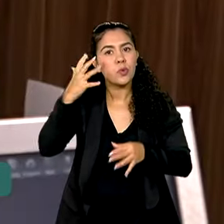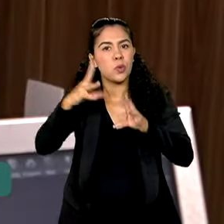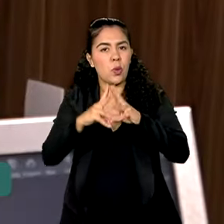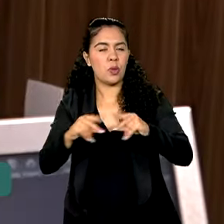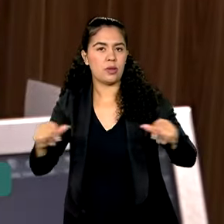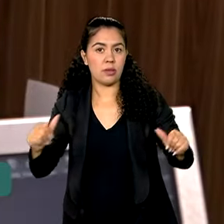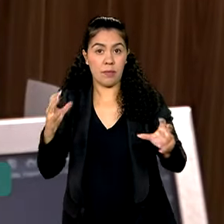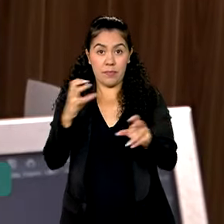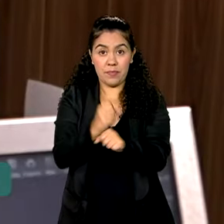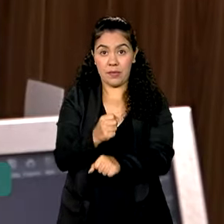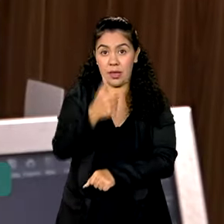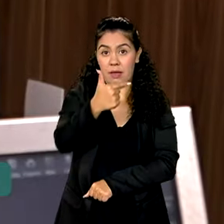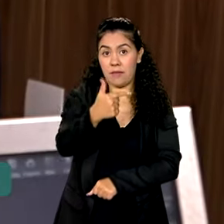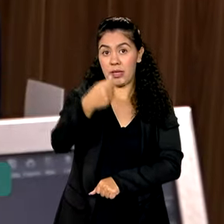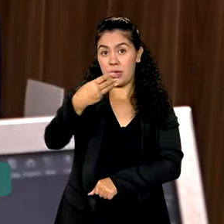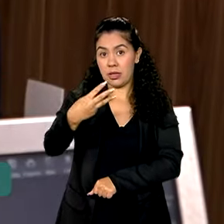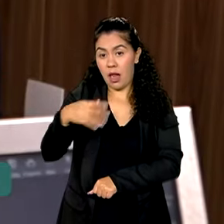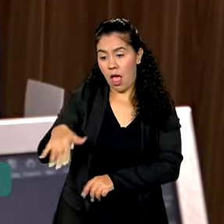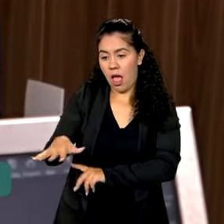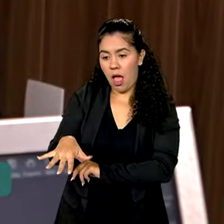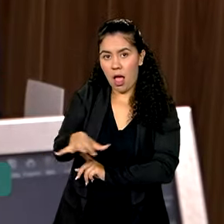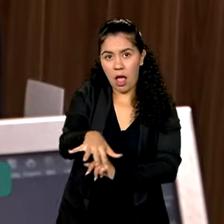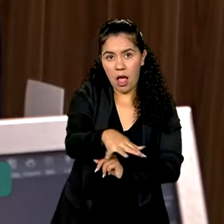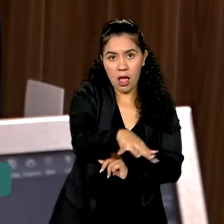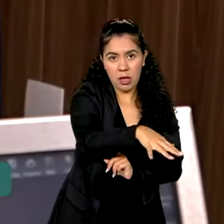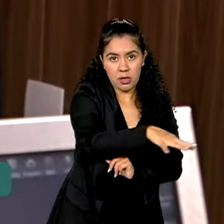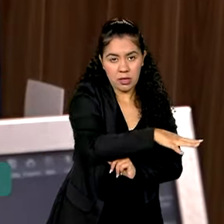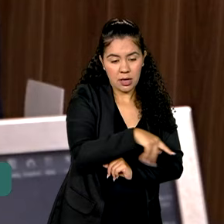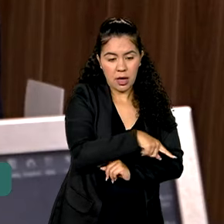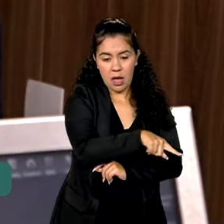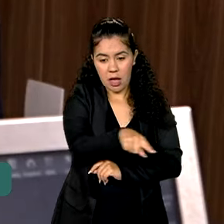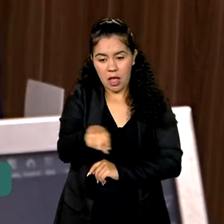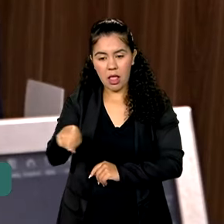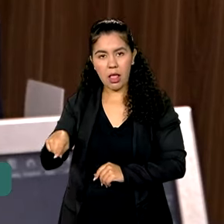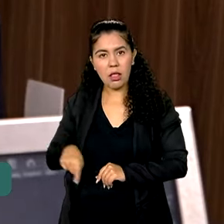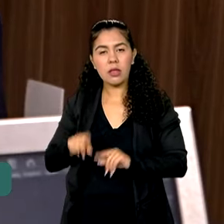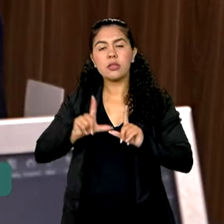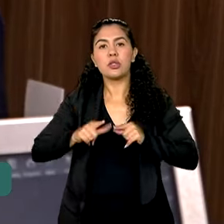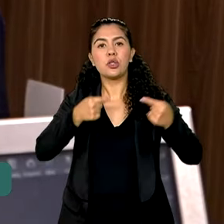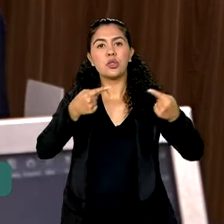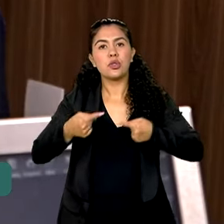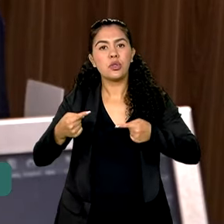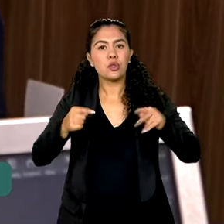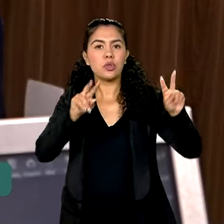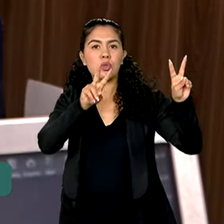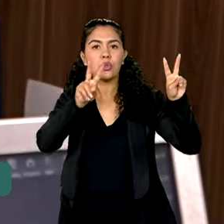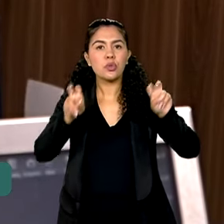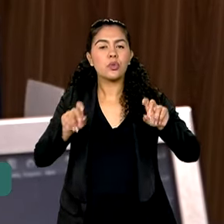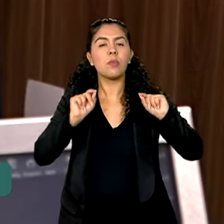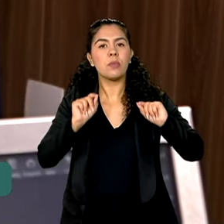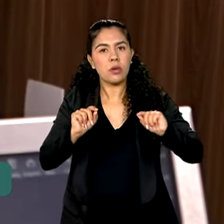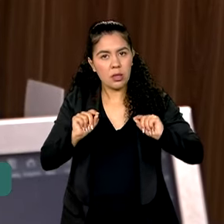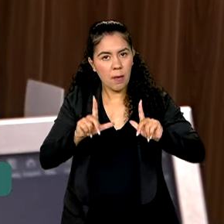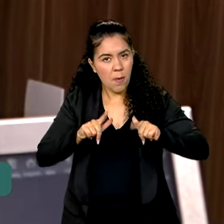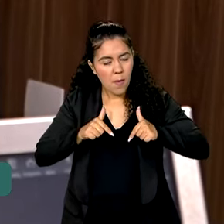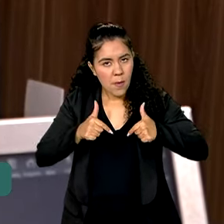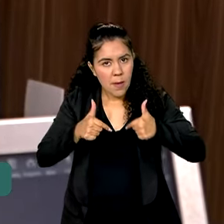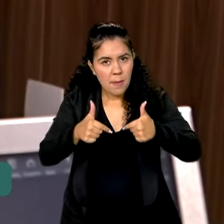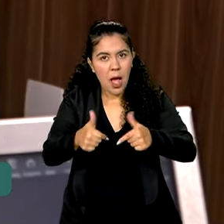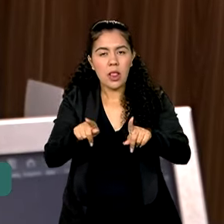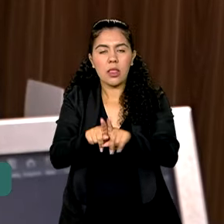23 áreas que estão sendo discutidas, tanto nos aspectos relacionados à mitigação quanto à